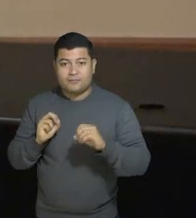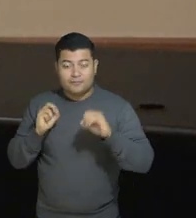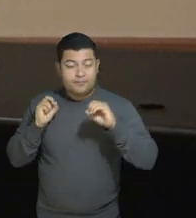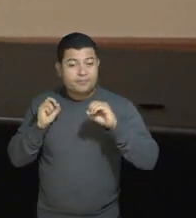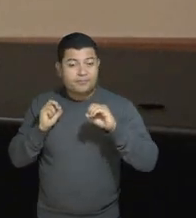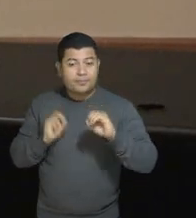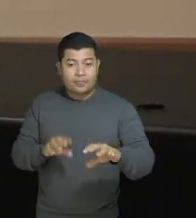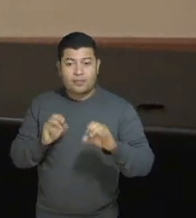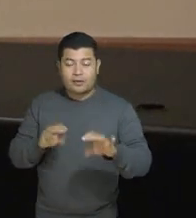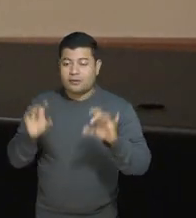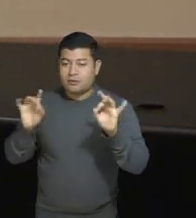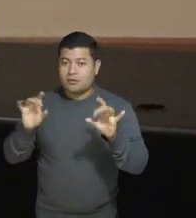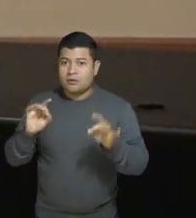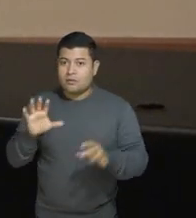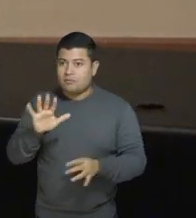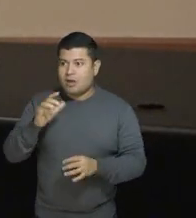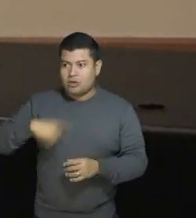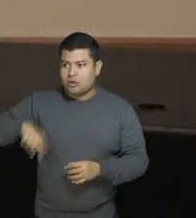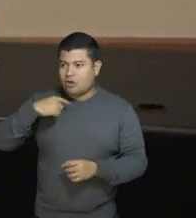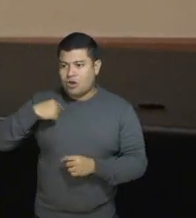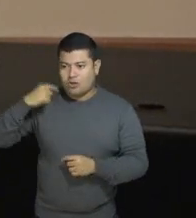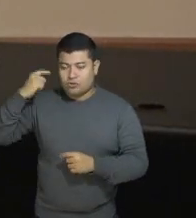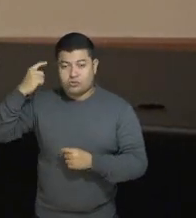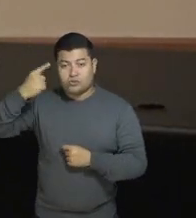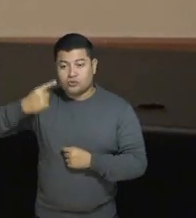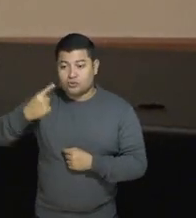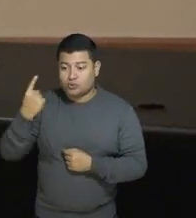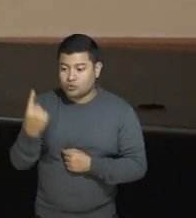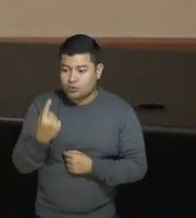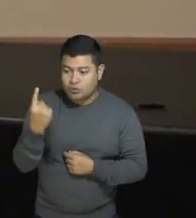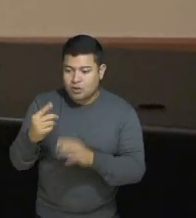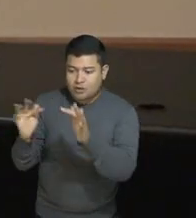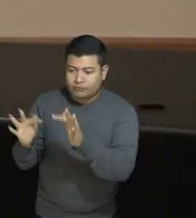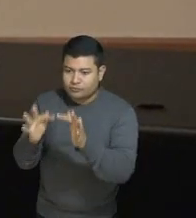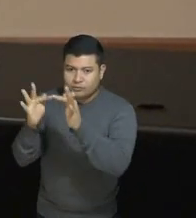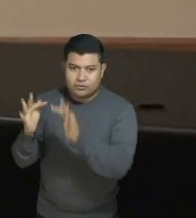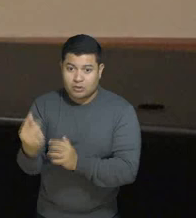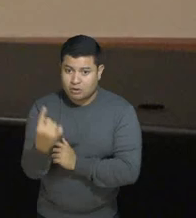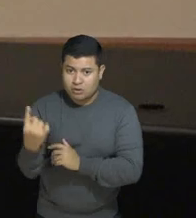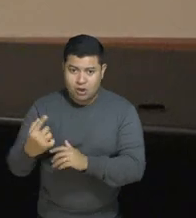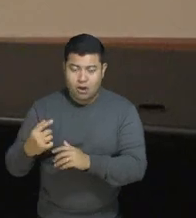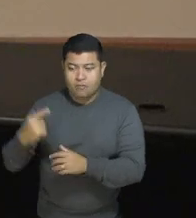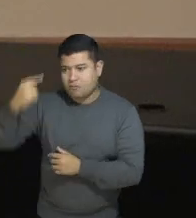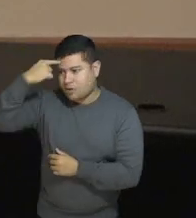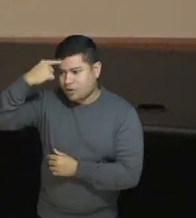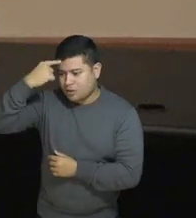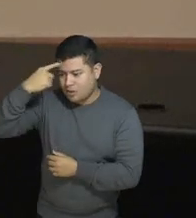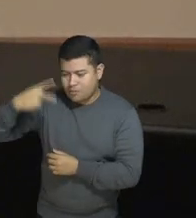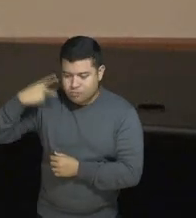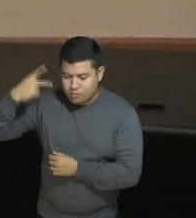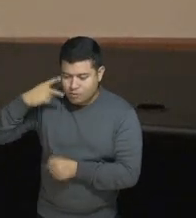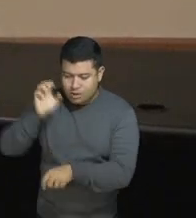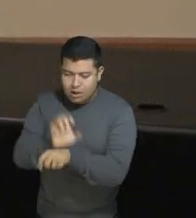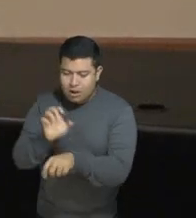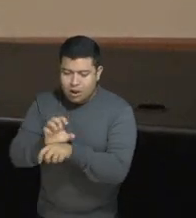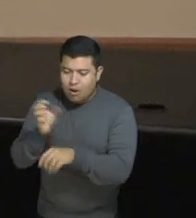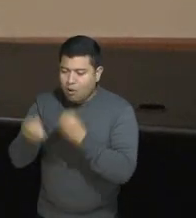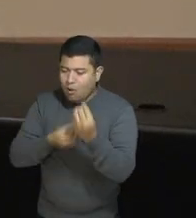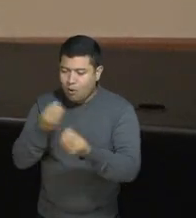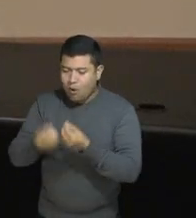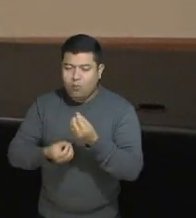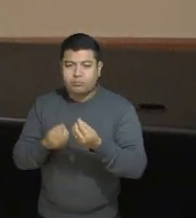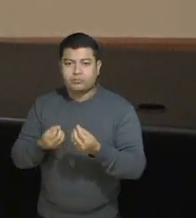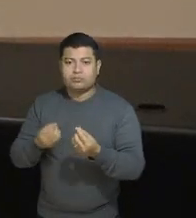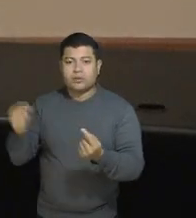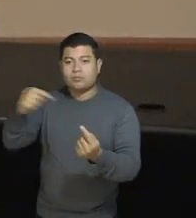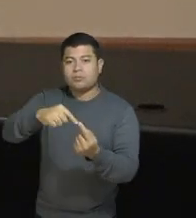está pensando sozinho. Não é só a Fundação pensando numa política de Estado de educação especial, porque a